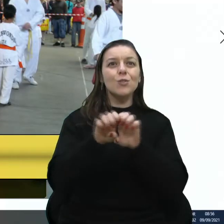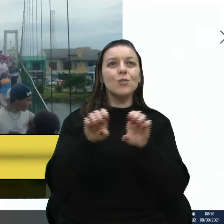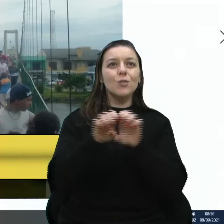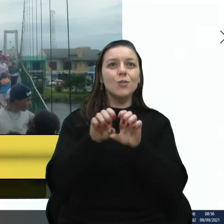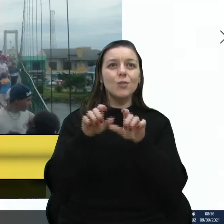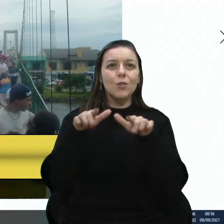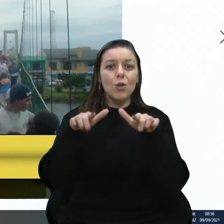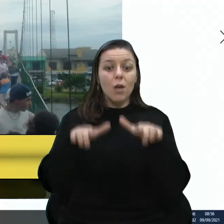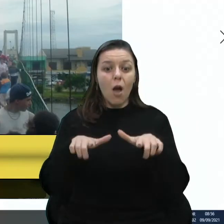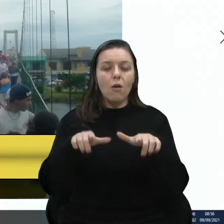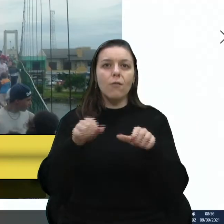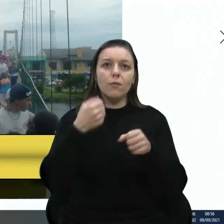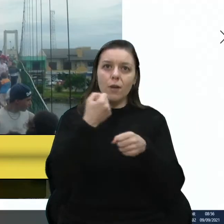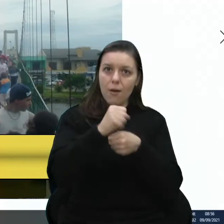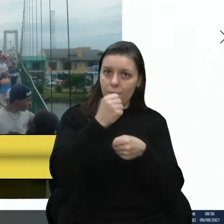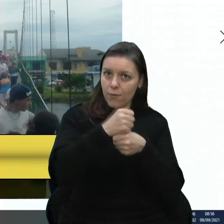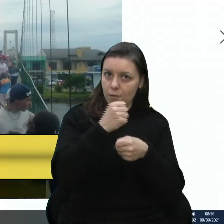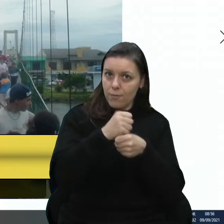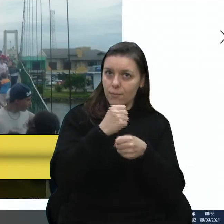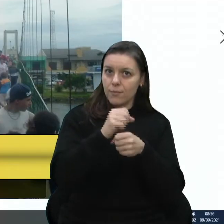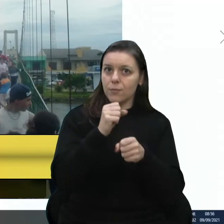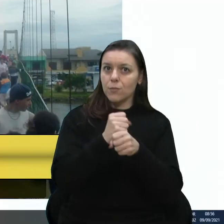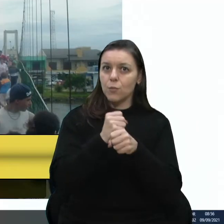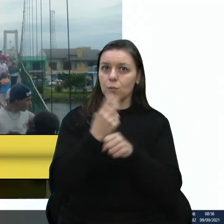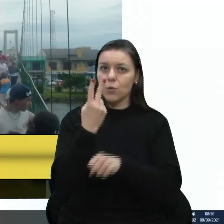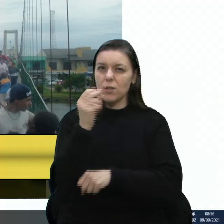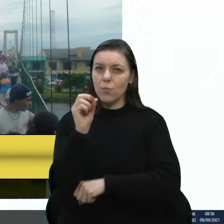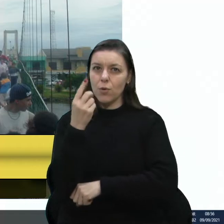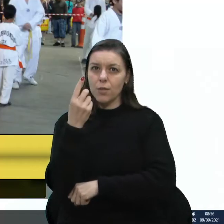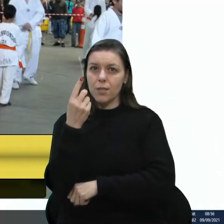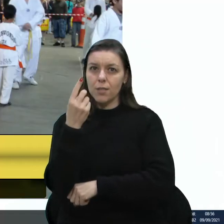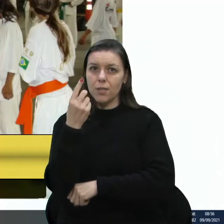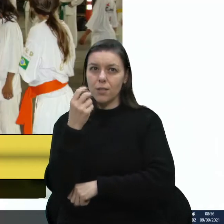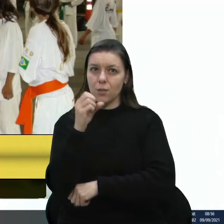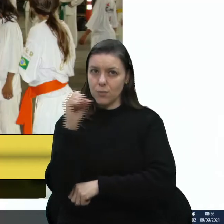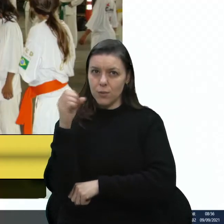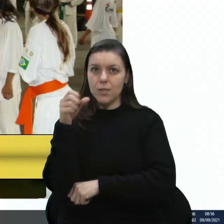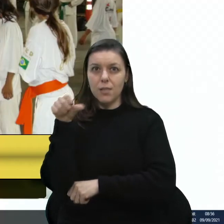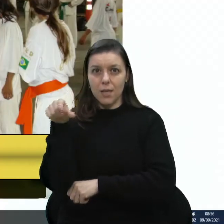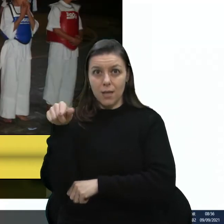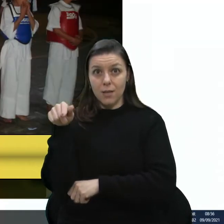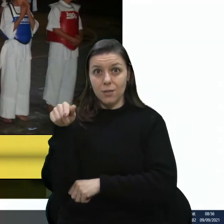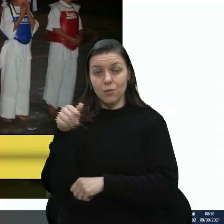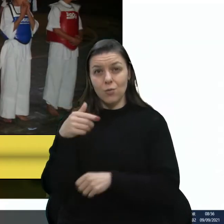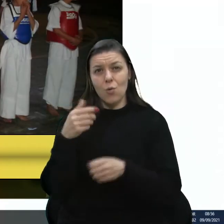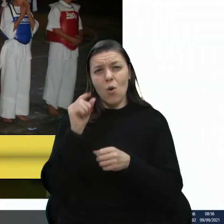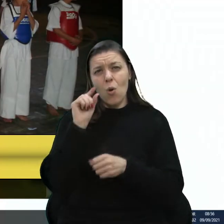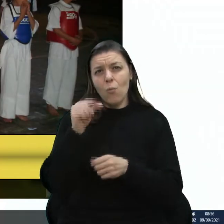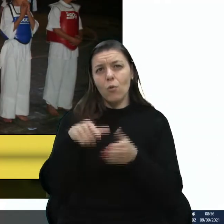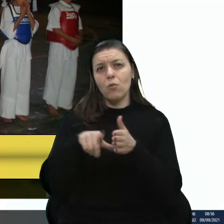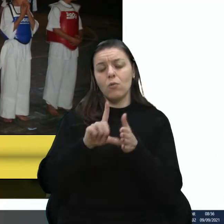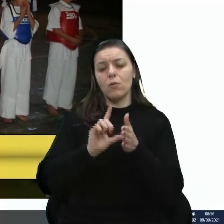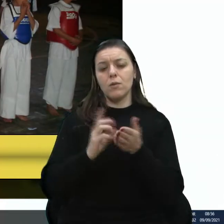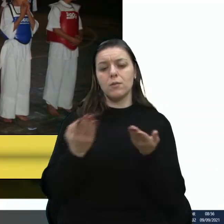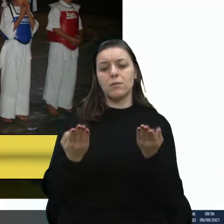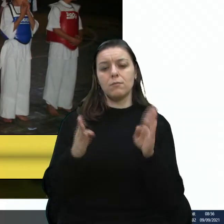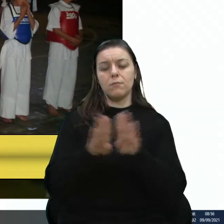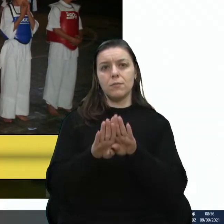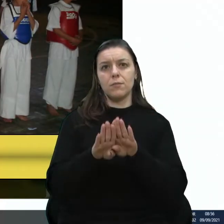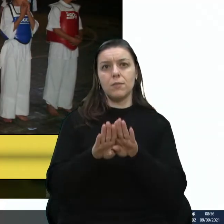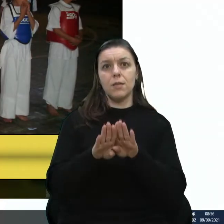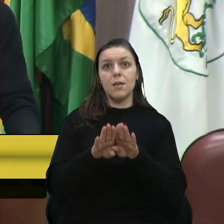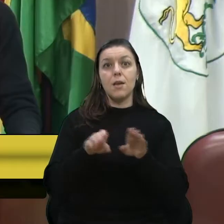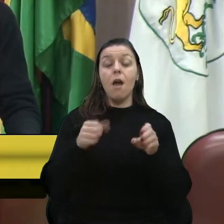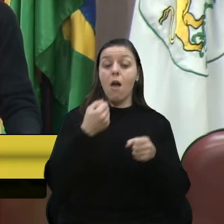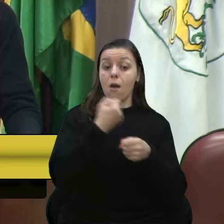foi reformada em 2007, um pouco antes do centro educativo fechar. E ela foi reformada pela própria